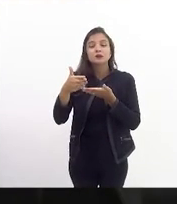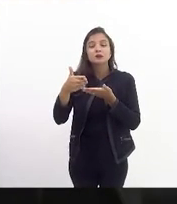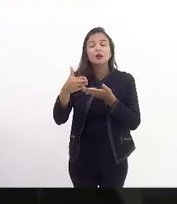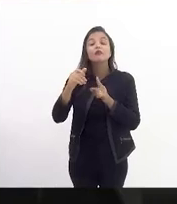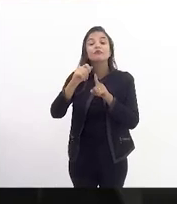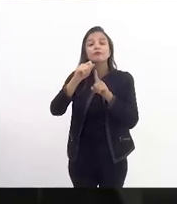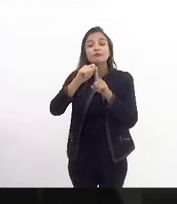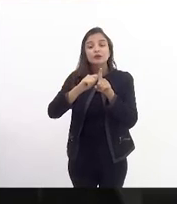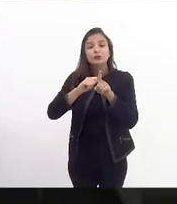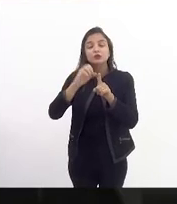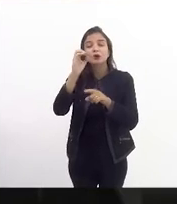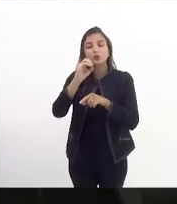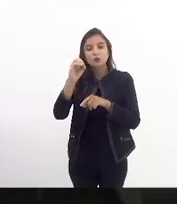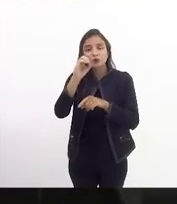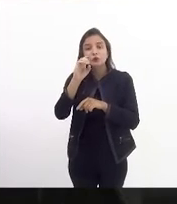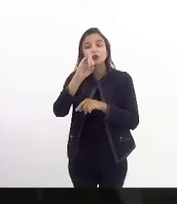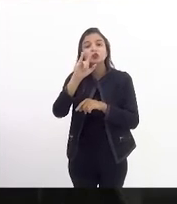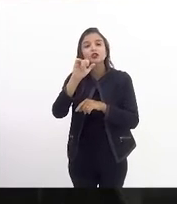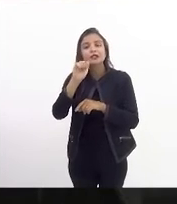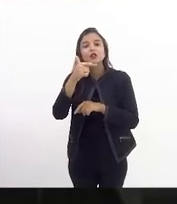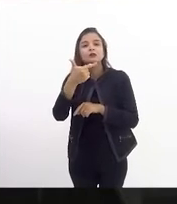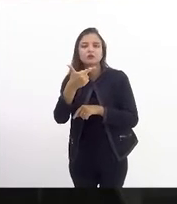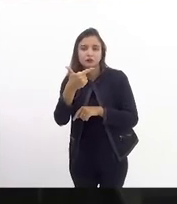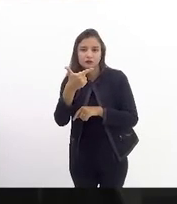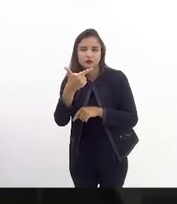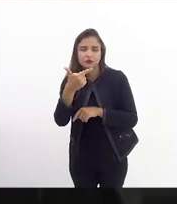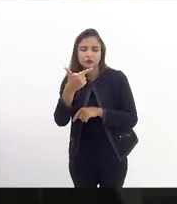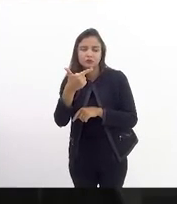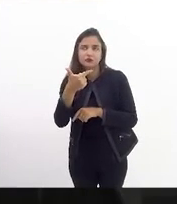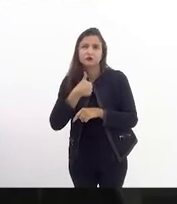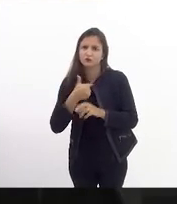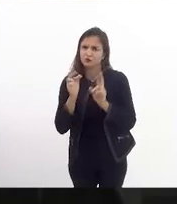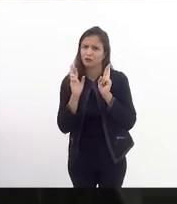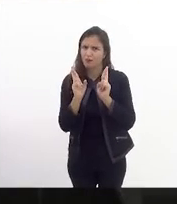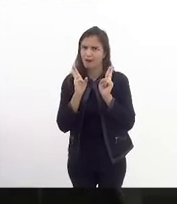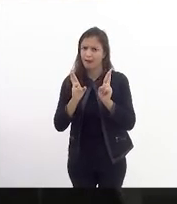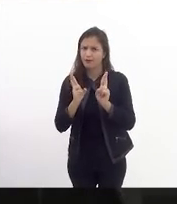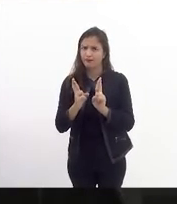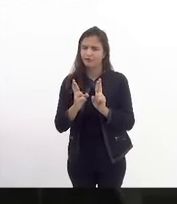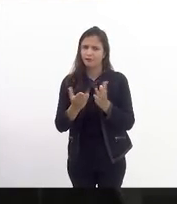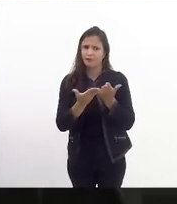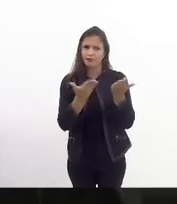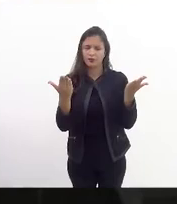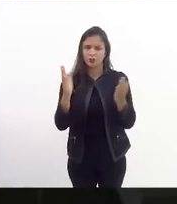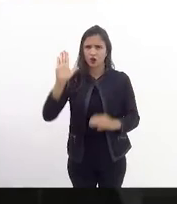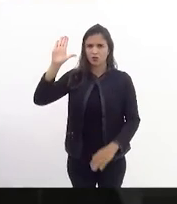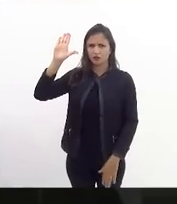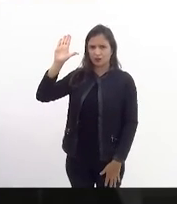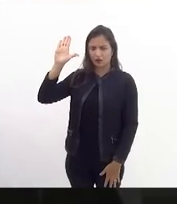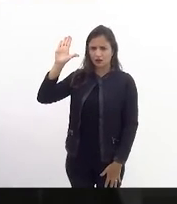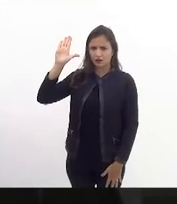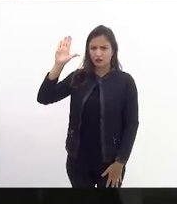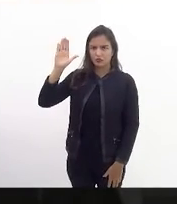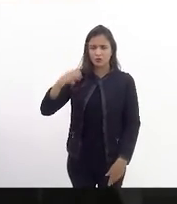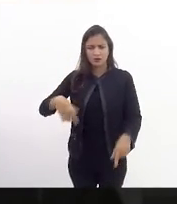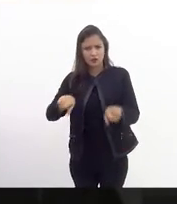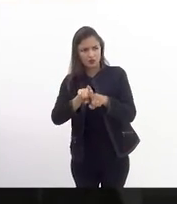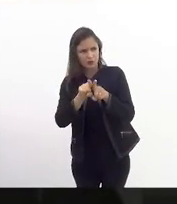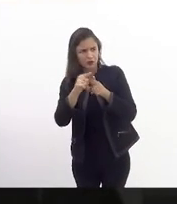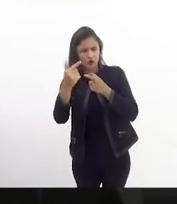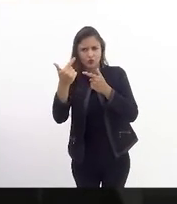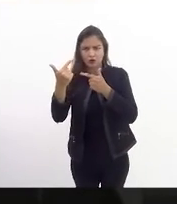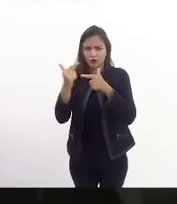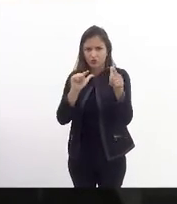outubro. E eu espero que os candidatos majoritários e os proporcionais, de uma